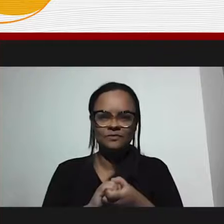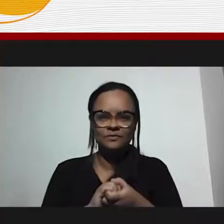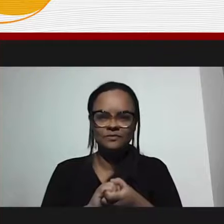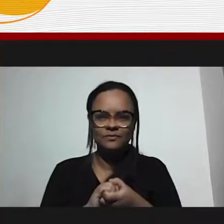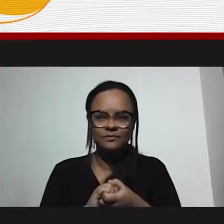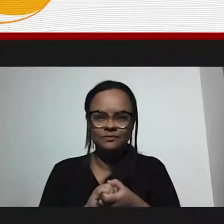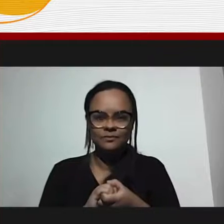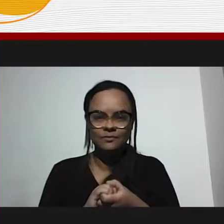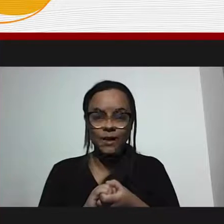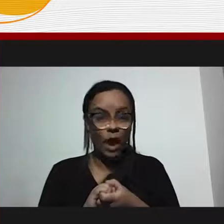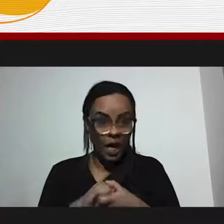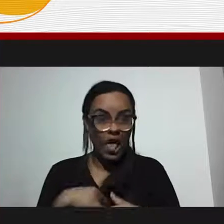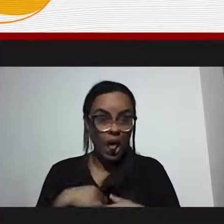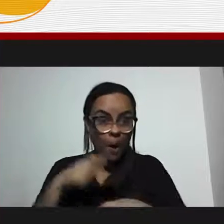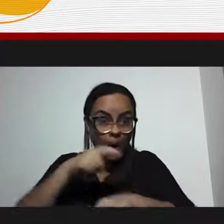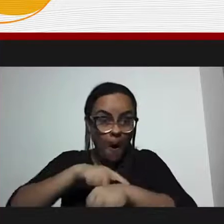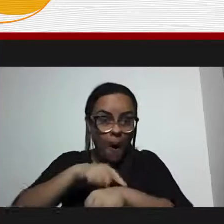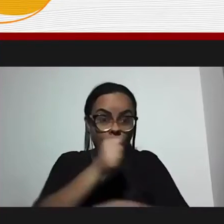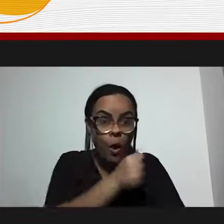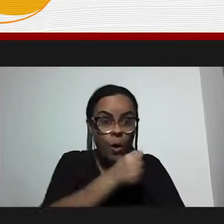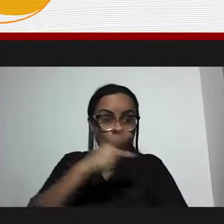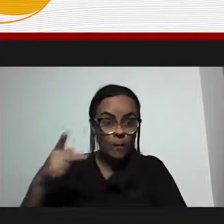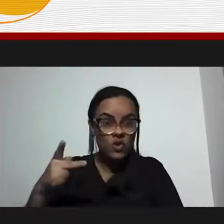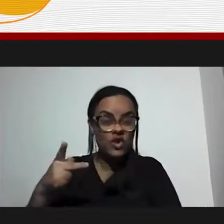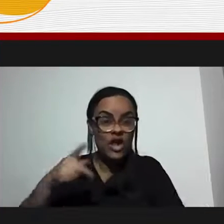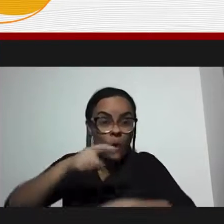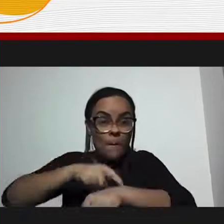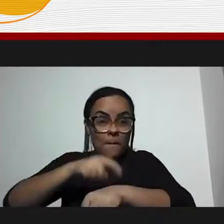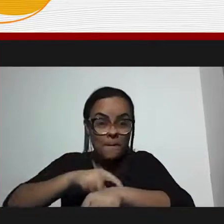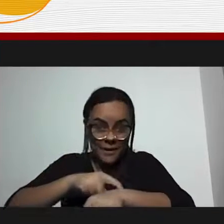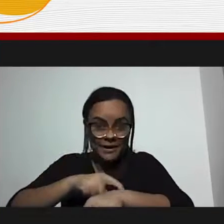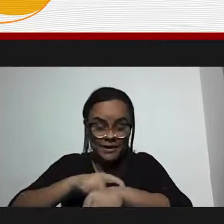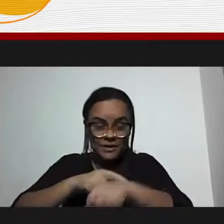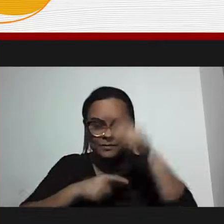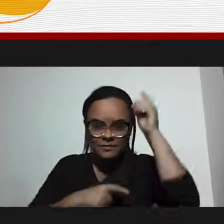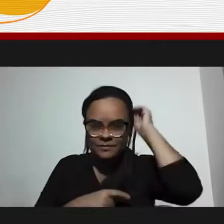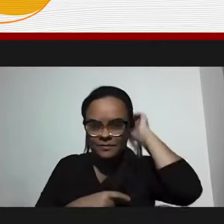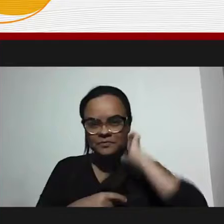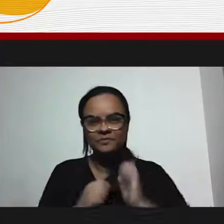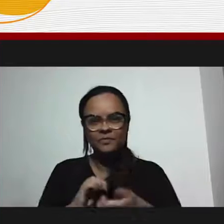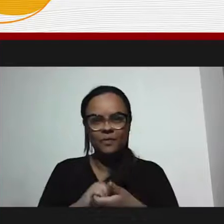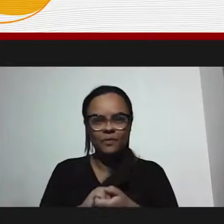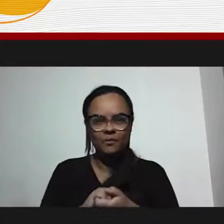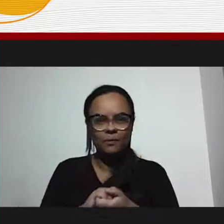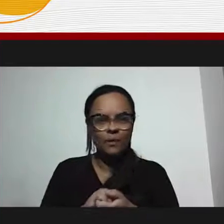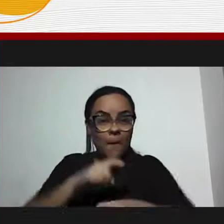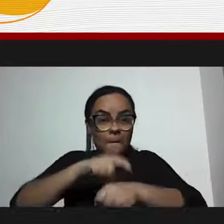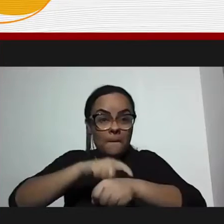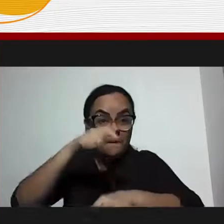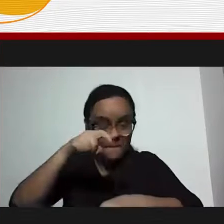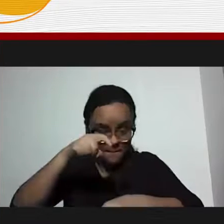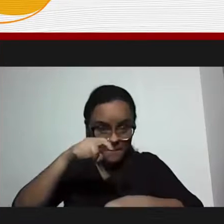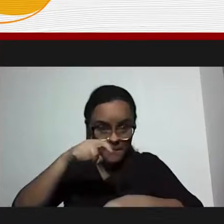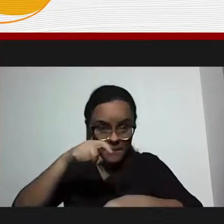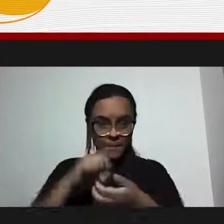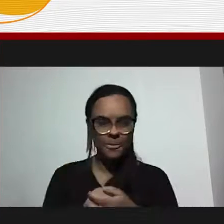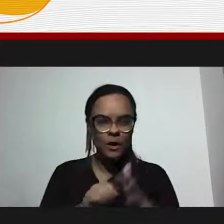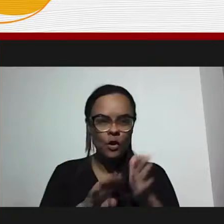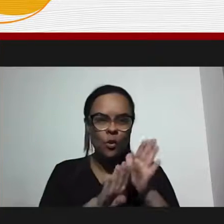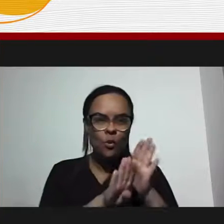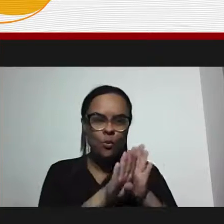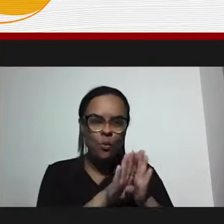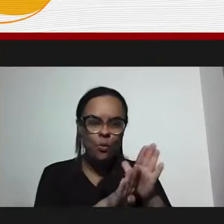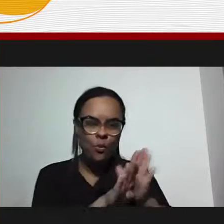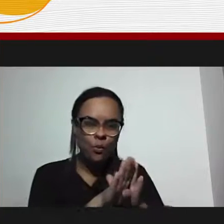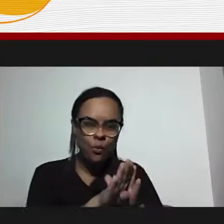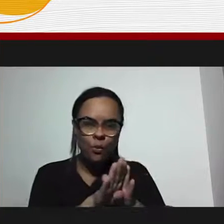me aposentando, ia me aposentar aí, né? Depois iam começar os jogos. Nesse momento foi acesa a pira